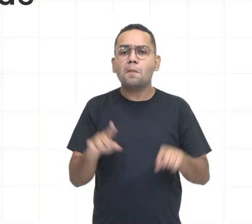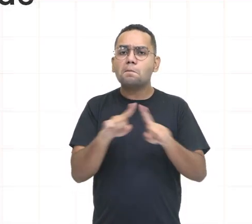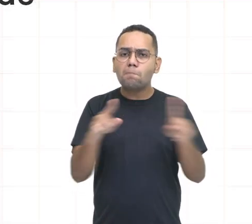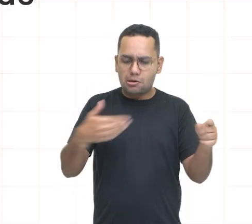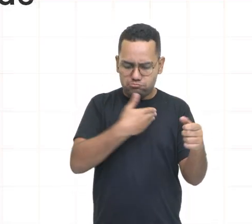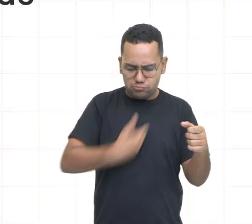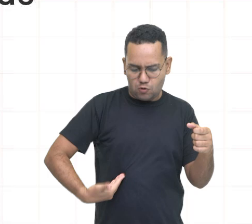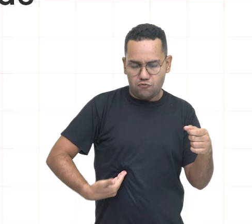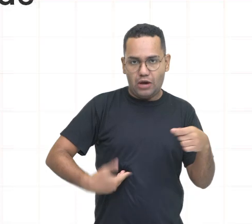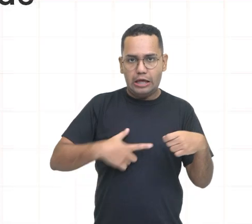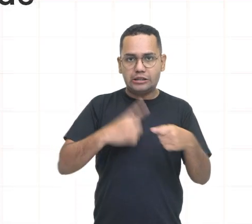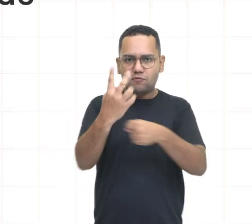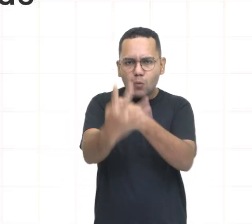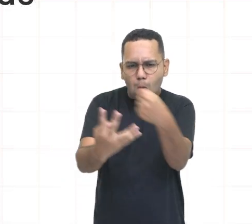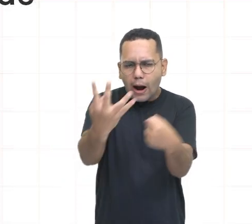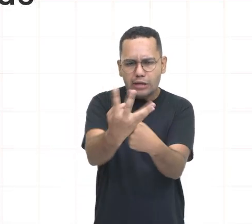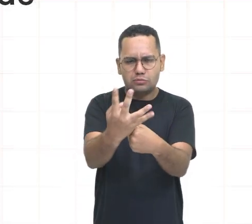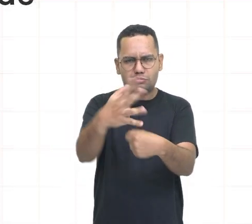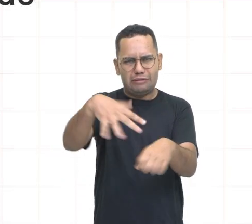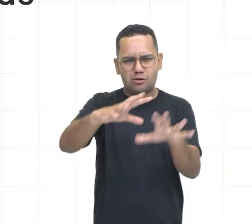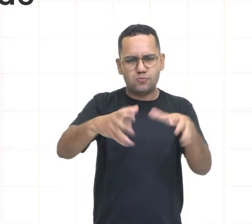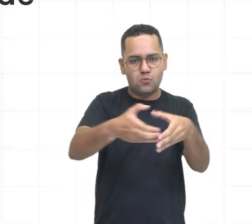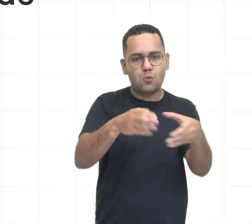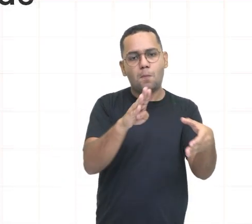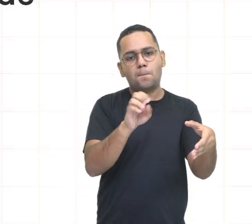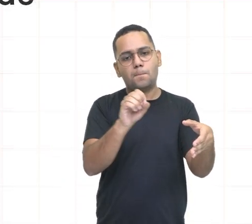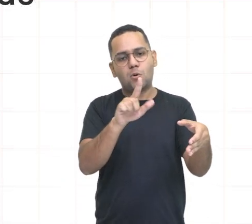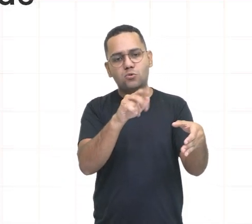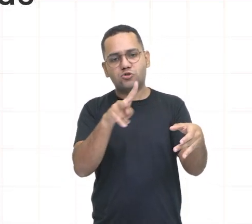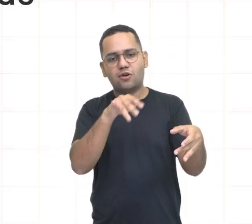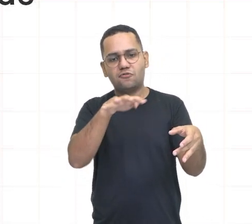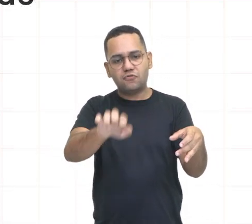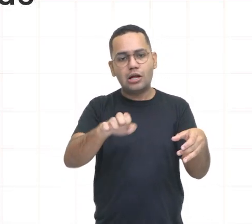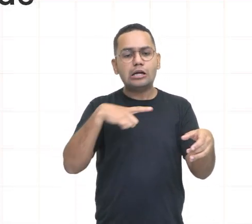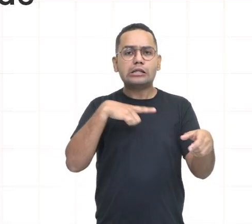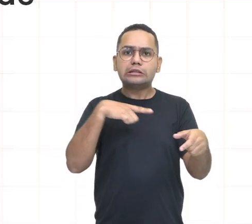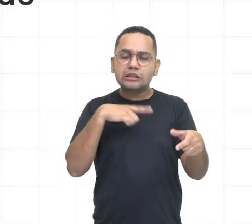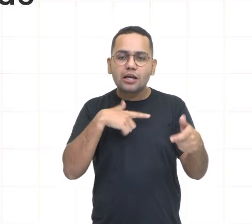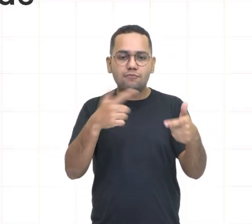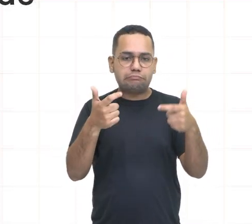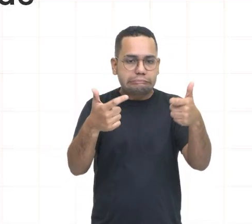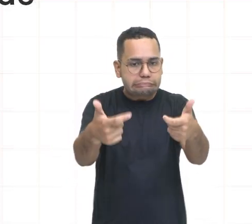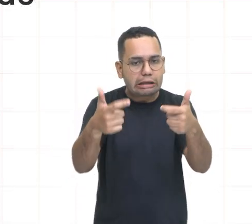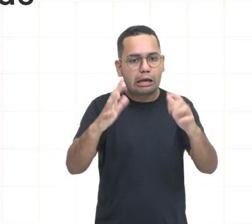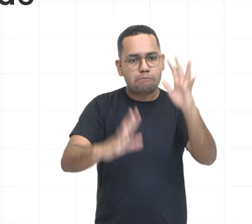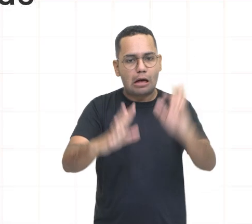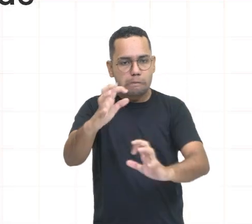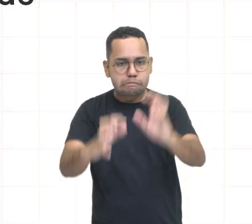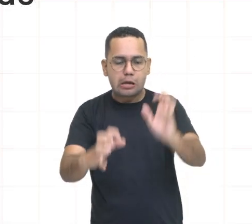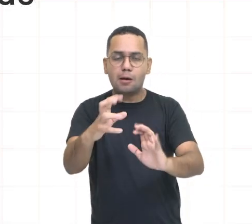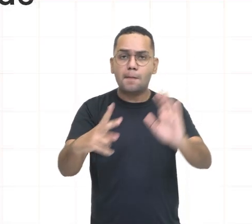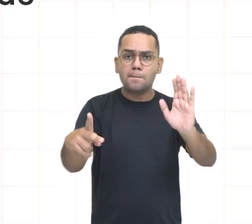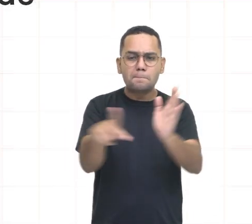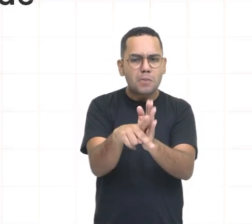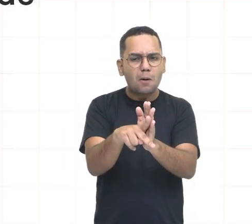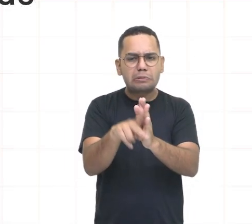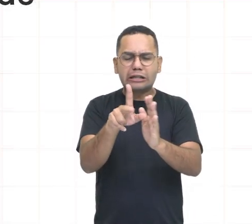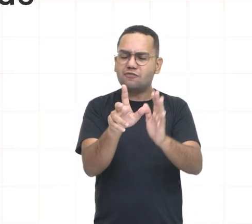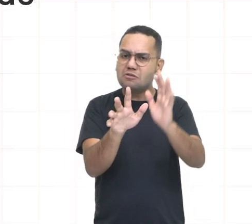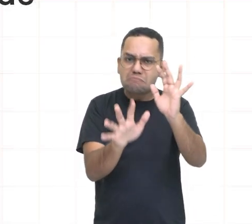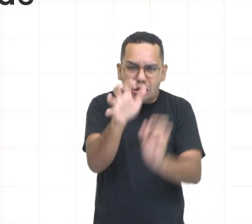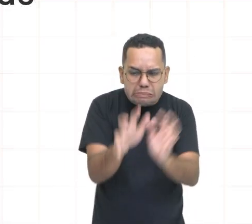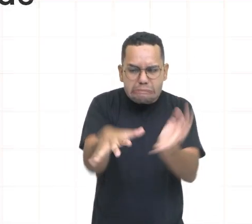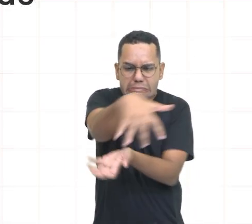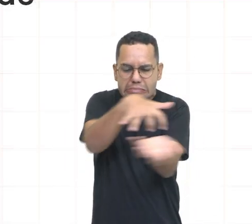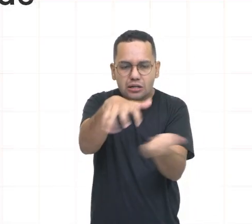governo bolchevique foram marcados por uma guerra civil que abalou profundamente o país. Igualmente, para evitar qualquer